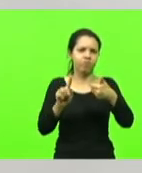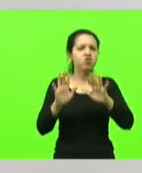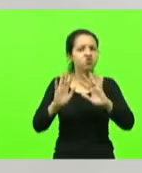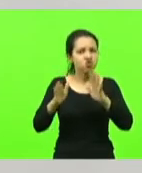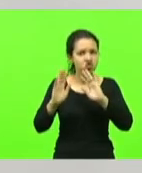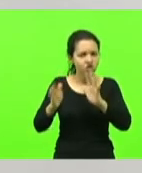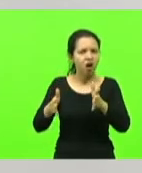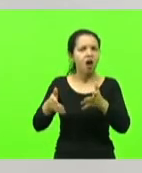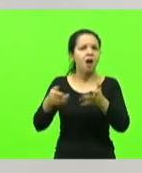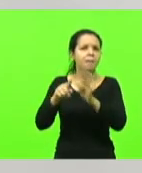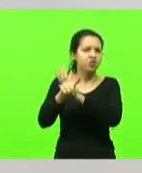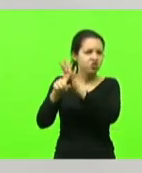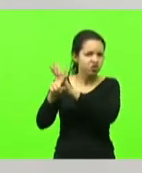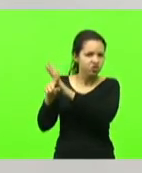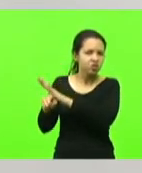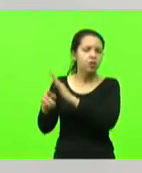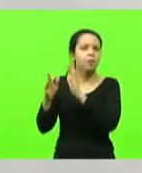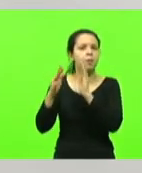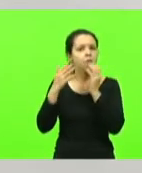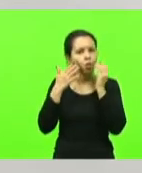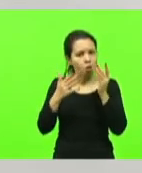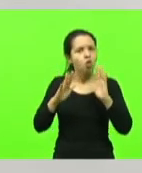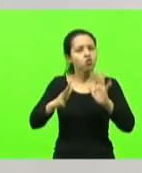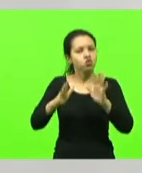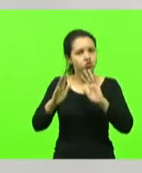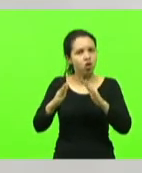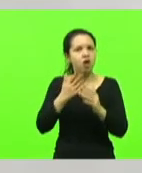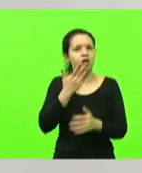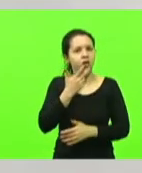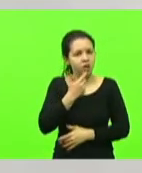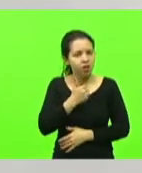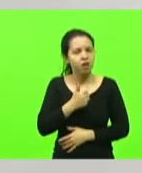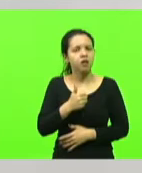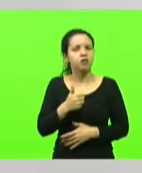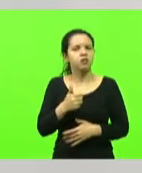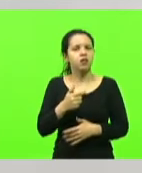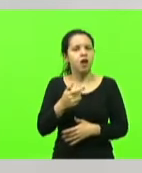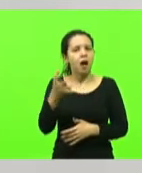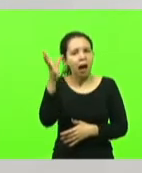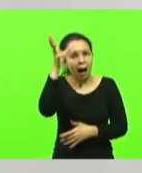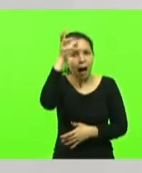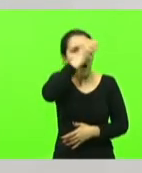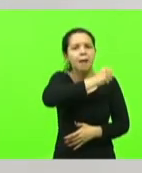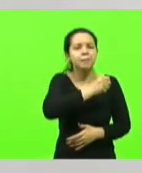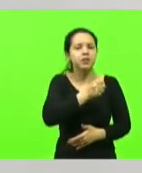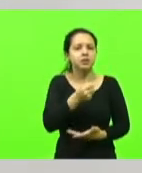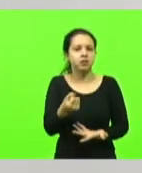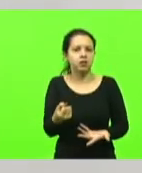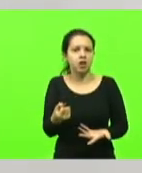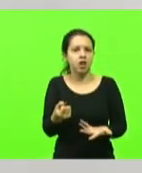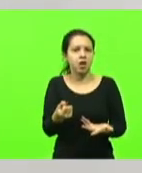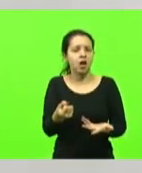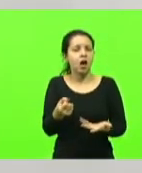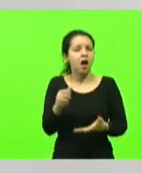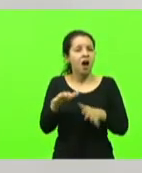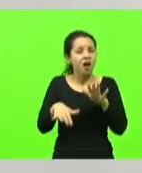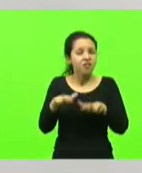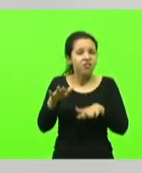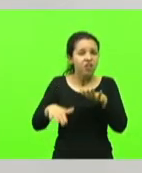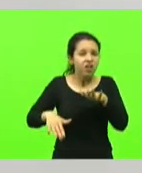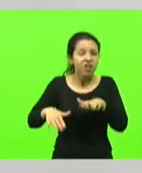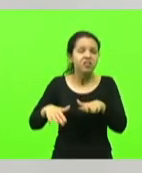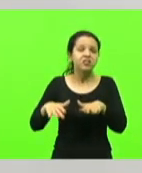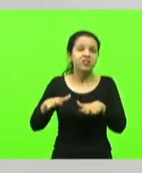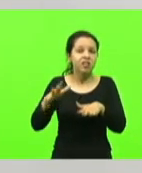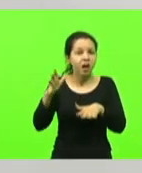comprovam isso, diversos estudos mostram que as crianças chegaram a aprender, que nos melhores casos, as crianças